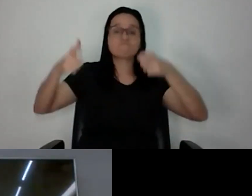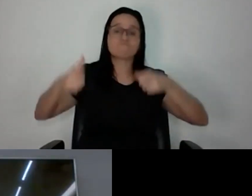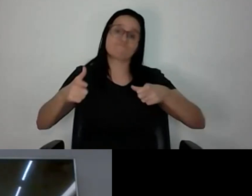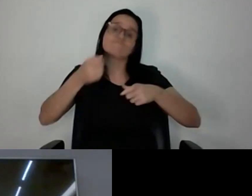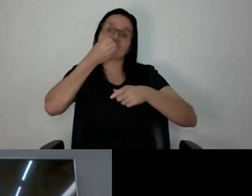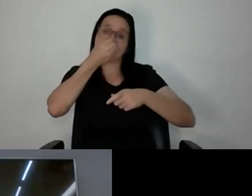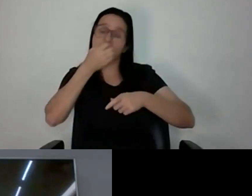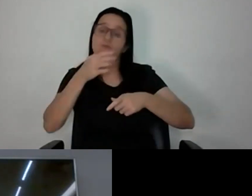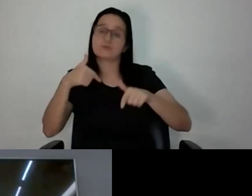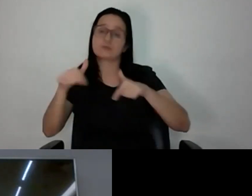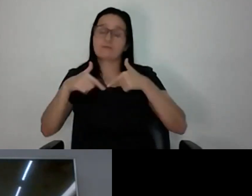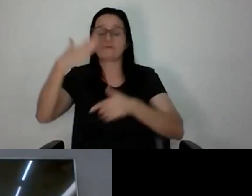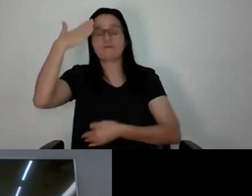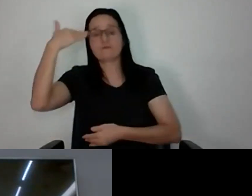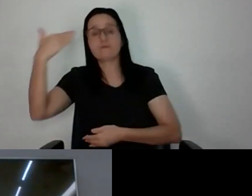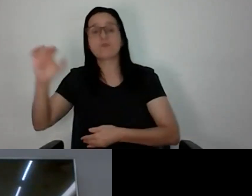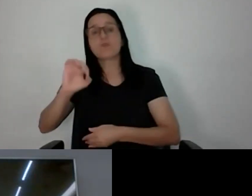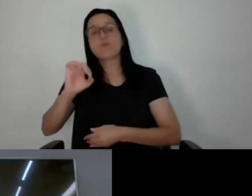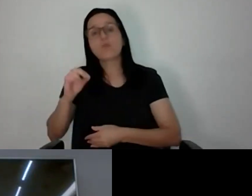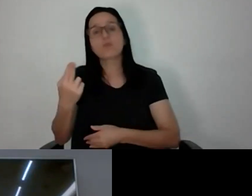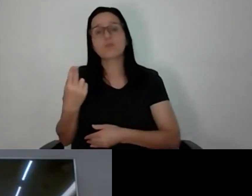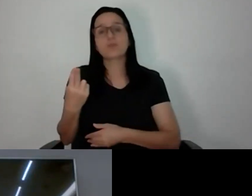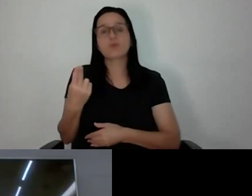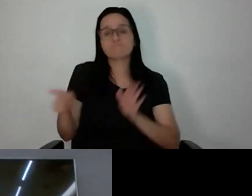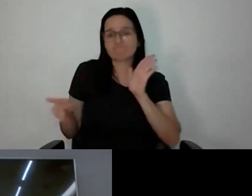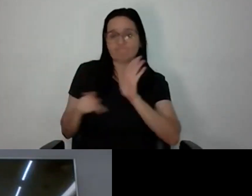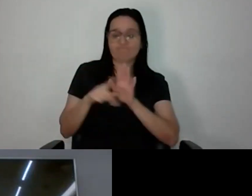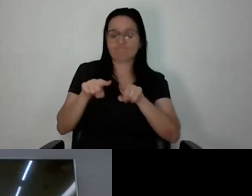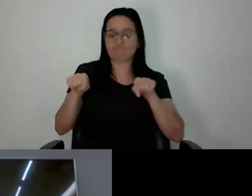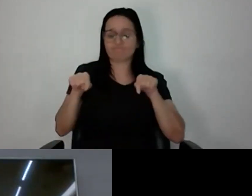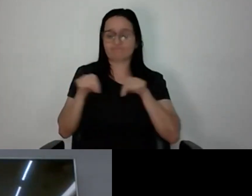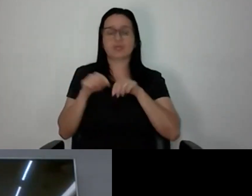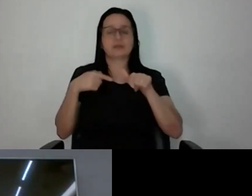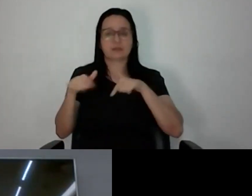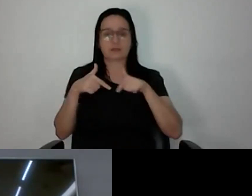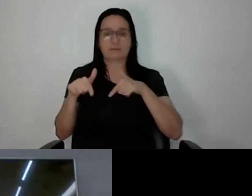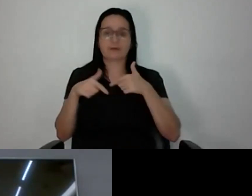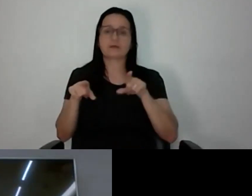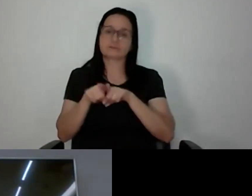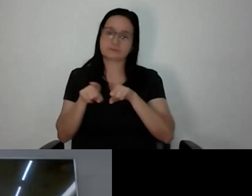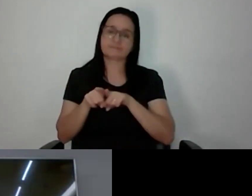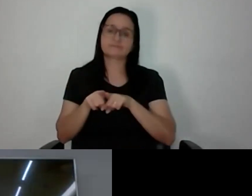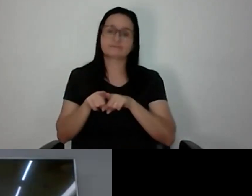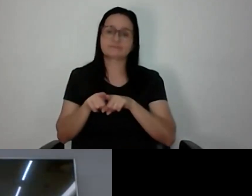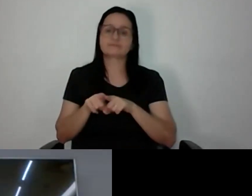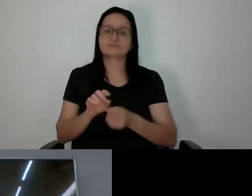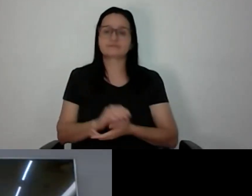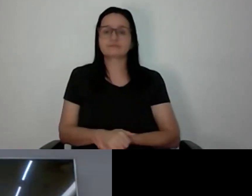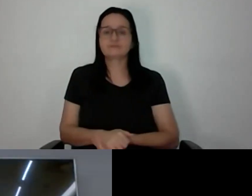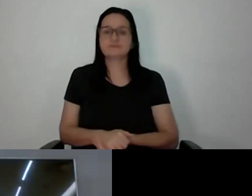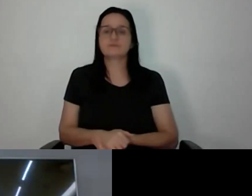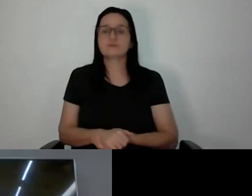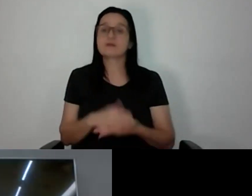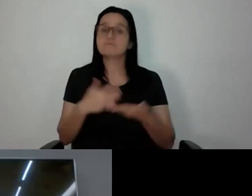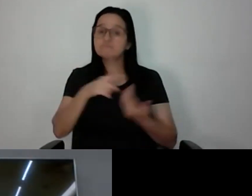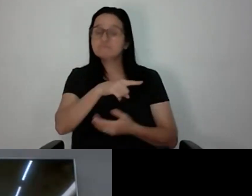a construção de um próprio escritório ou qualquer coisa que você for trabalhar. Então, utilize outros